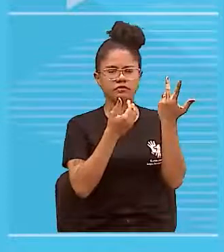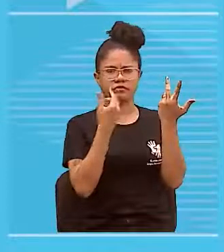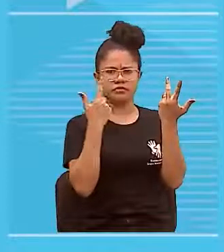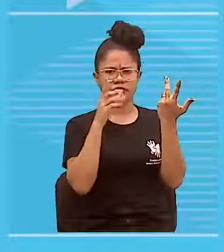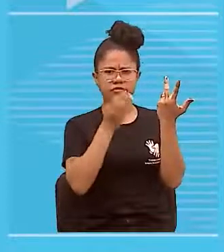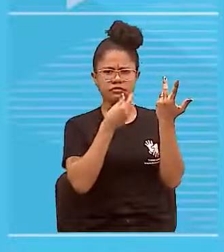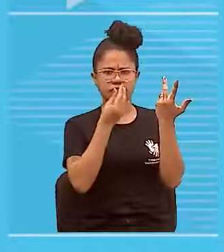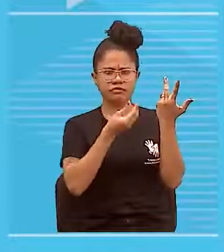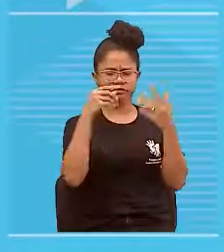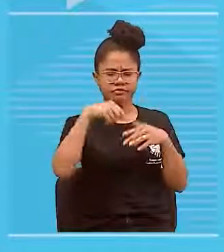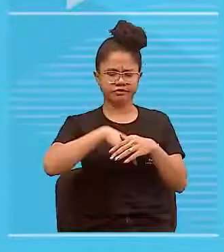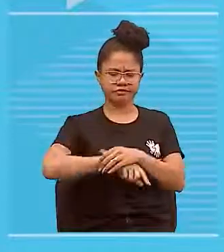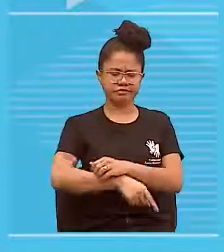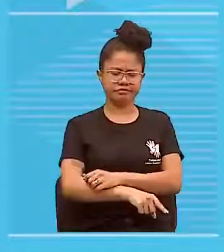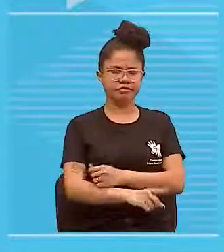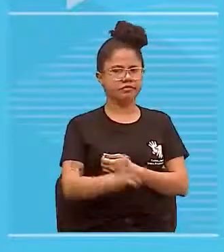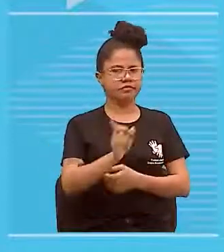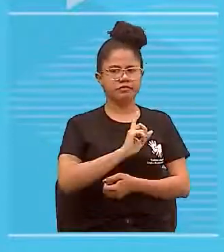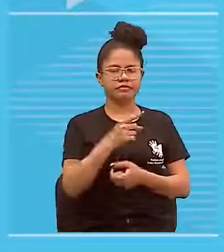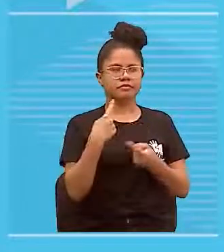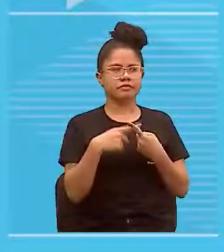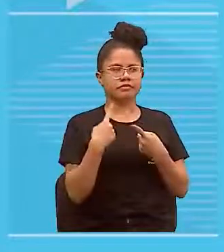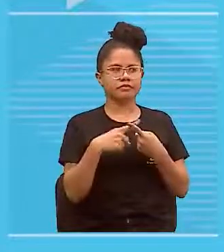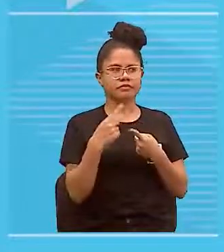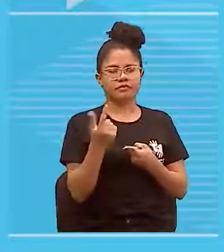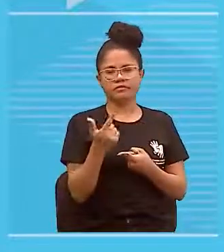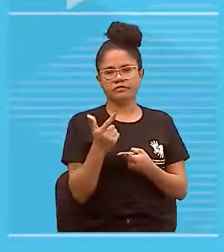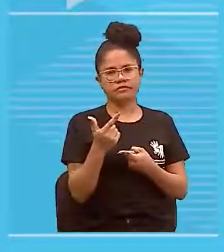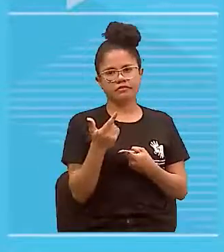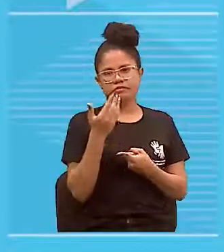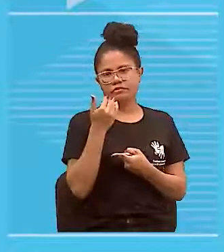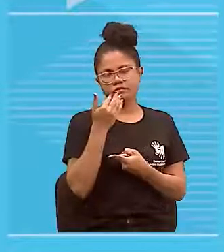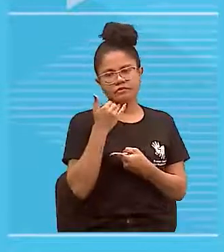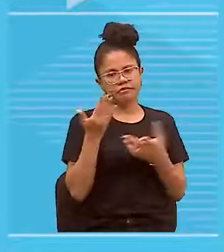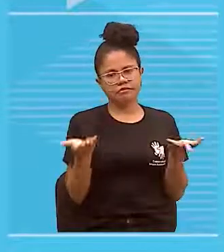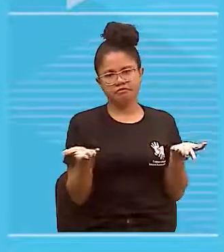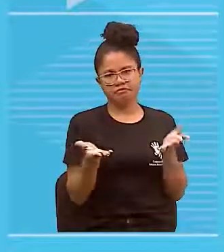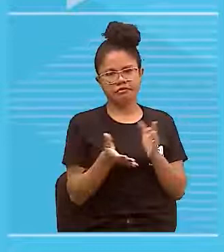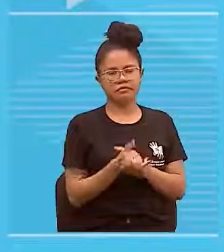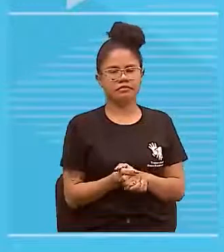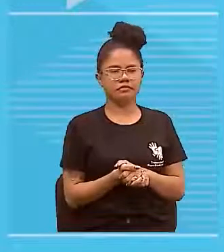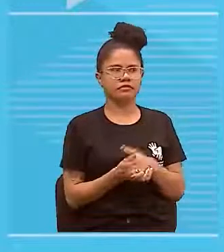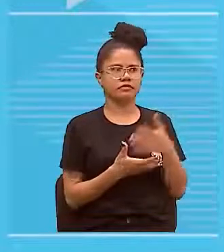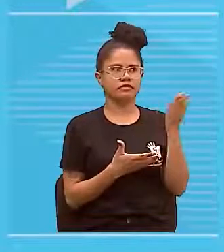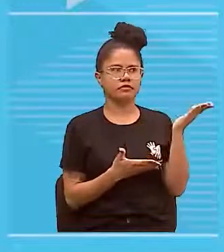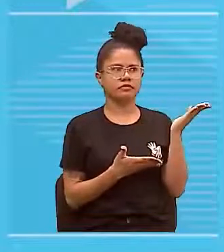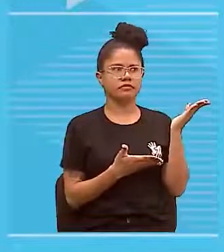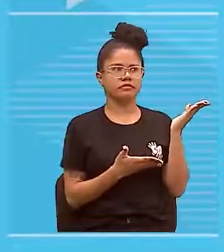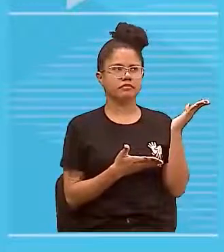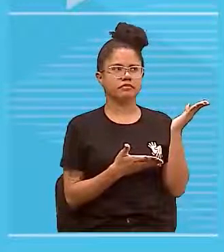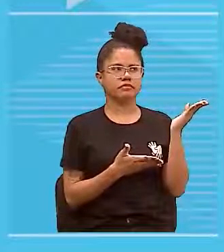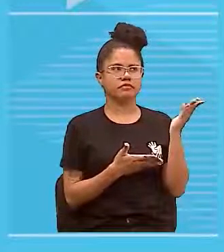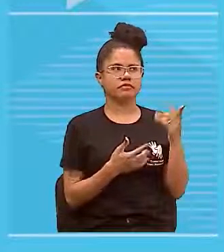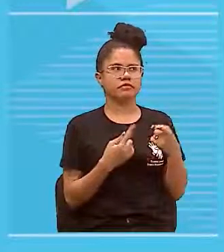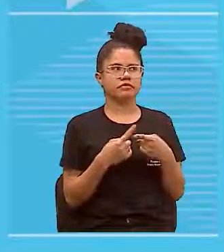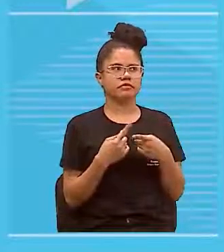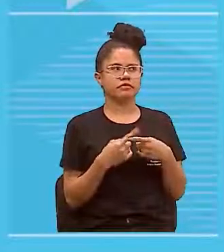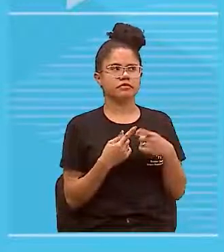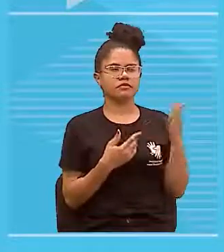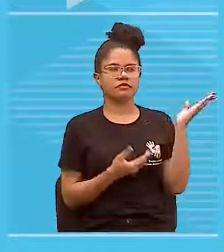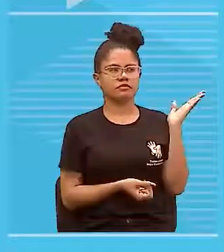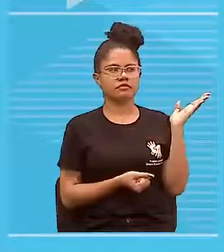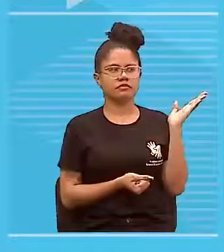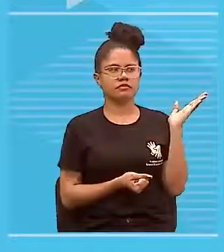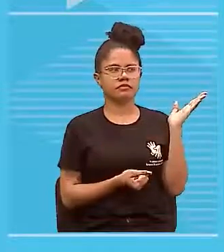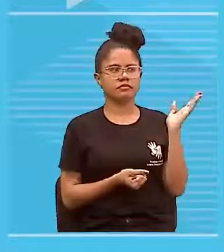que tem pouca luz? Não, porque aqui embaixo não tem fitoplâncton para ele se alimentar. O fitoplâncton está lá em cima por causa desse fator